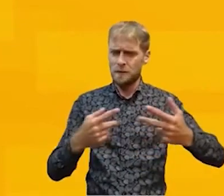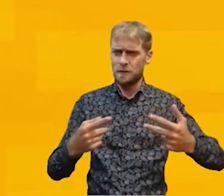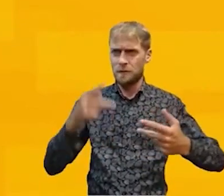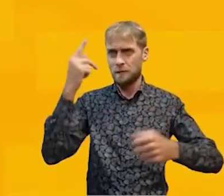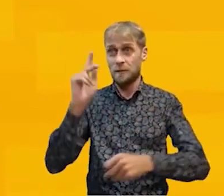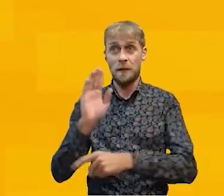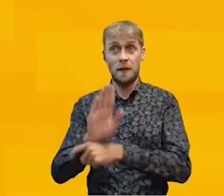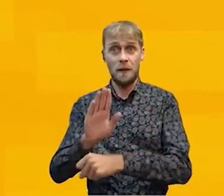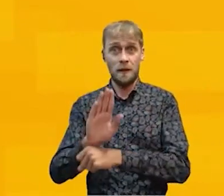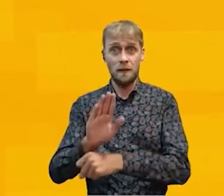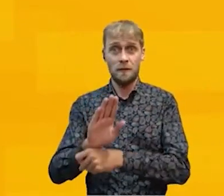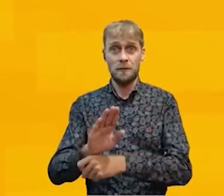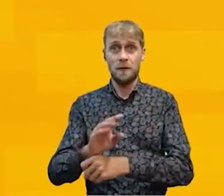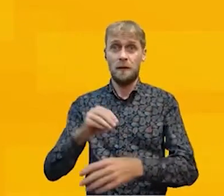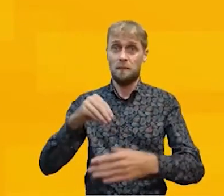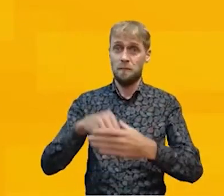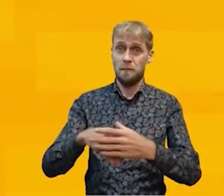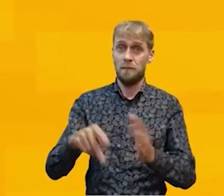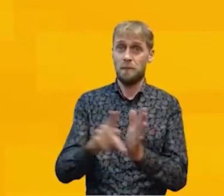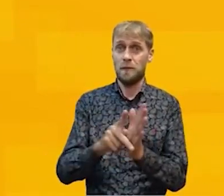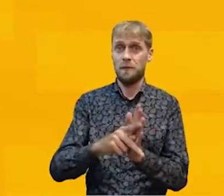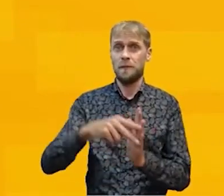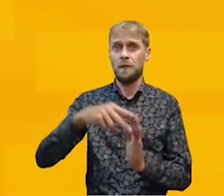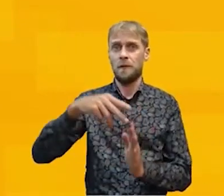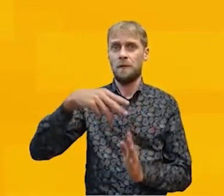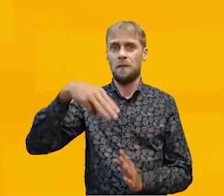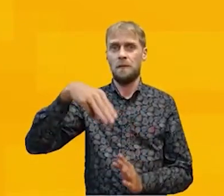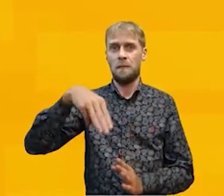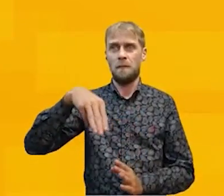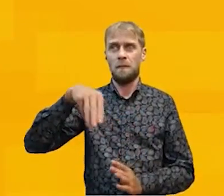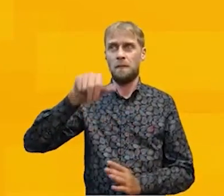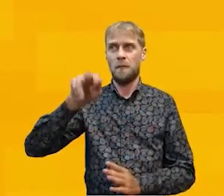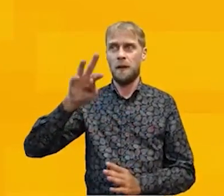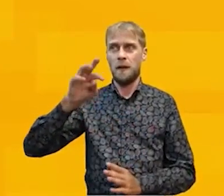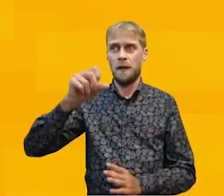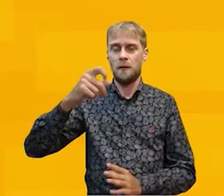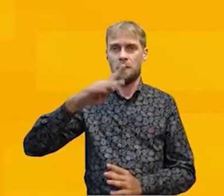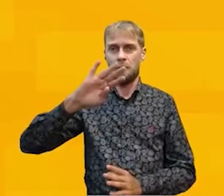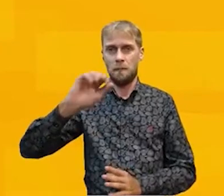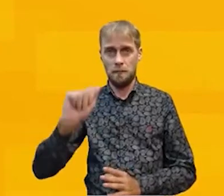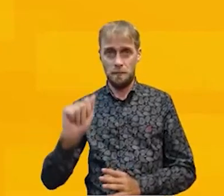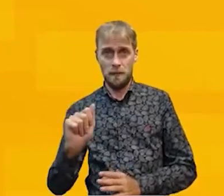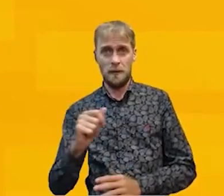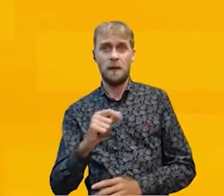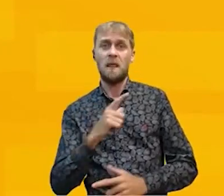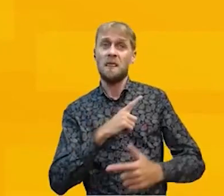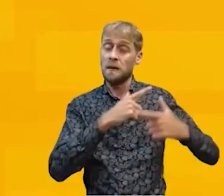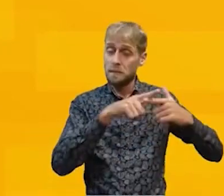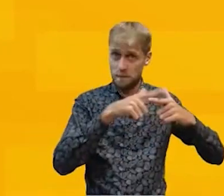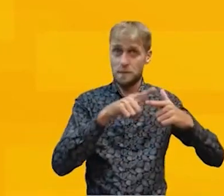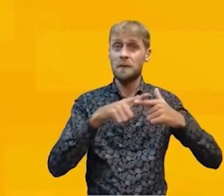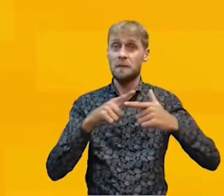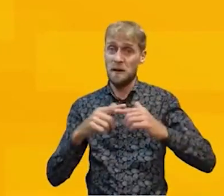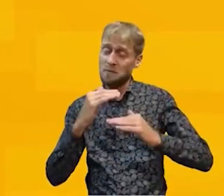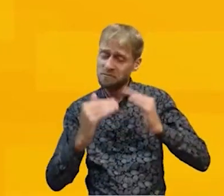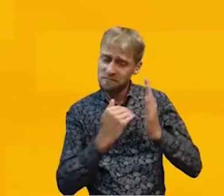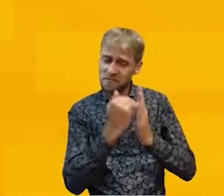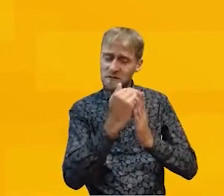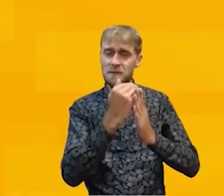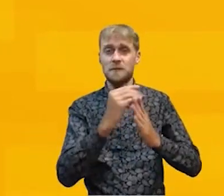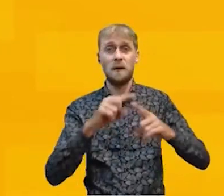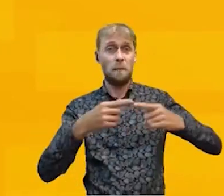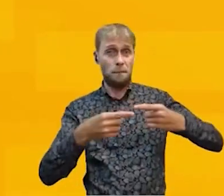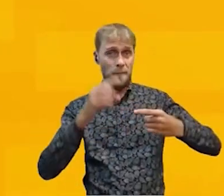a região que pertence à Matopiba do Piauí. Certo? Nós temos de problemas, vários problemas de infraestrutura que estão sendo